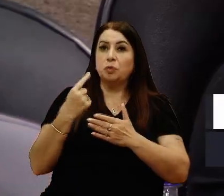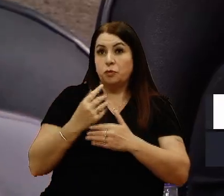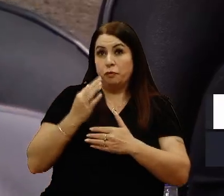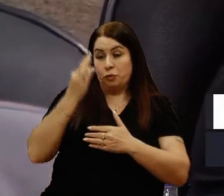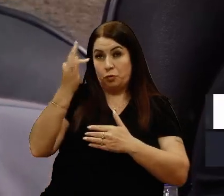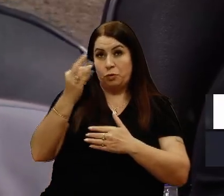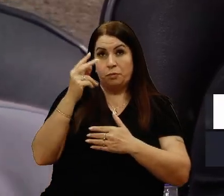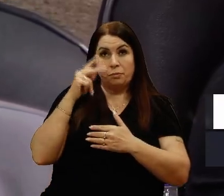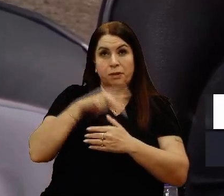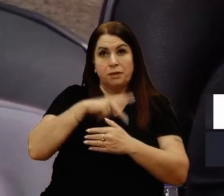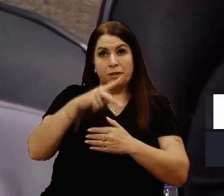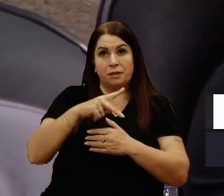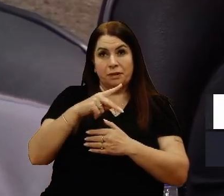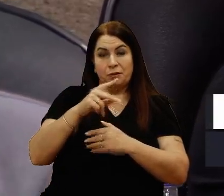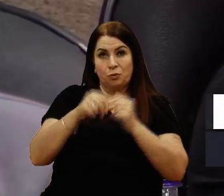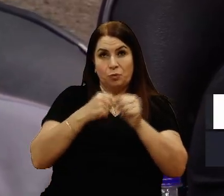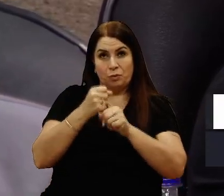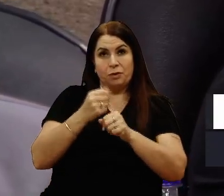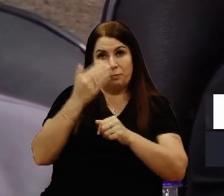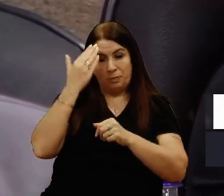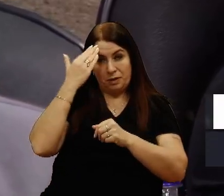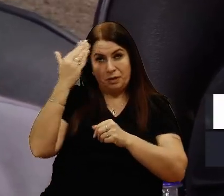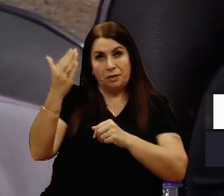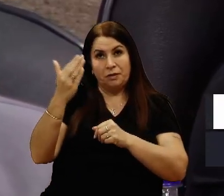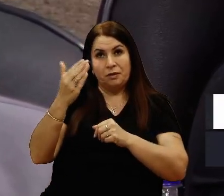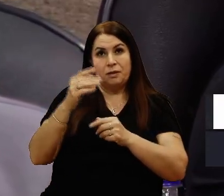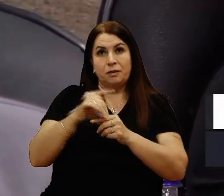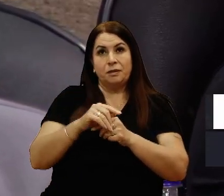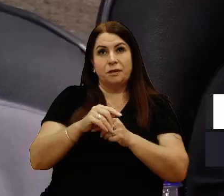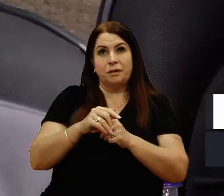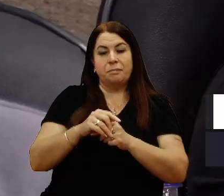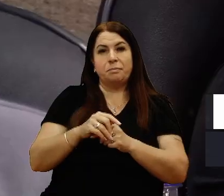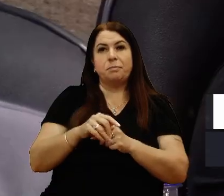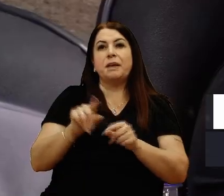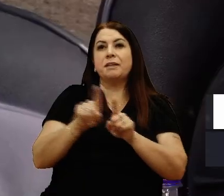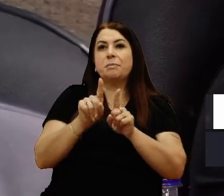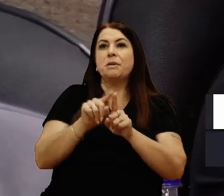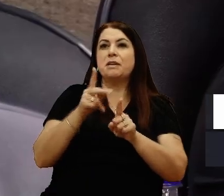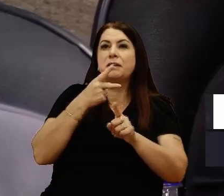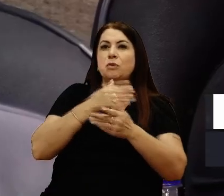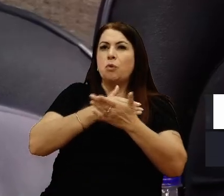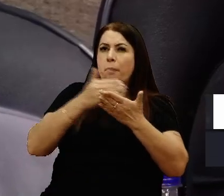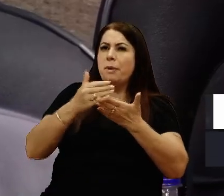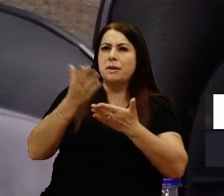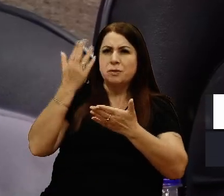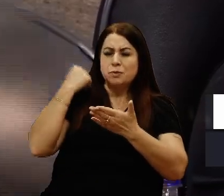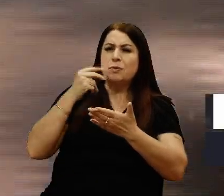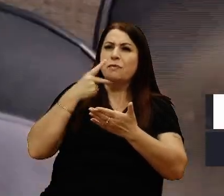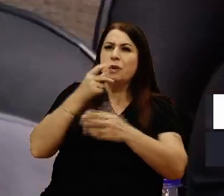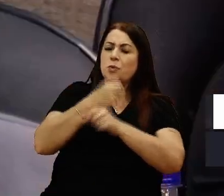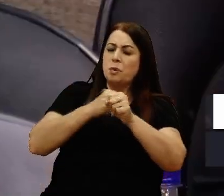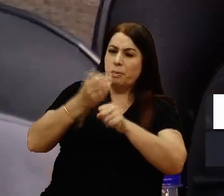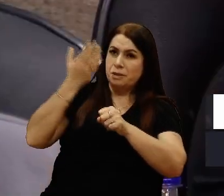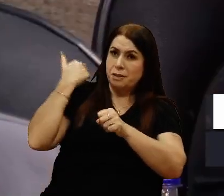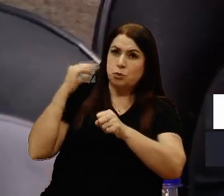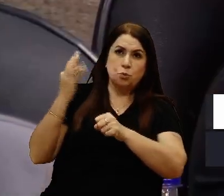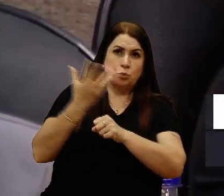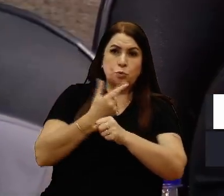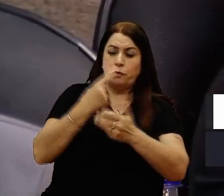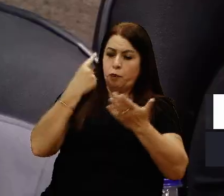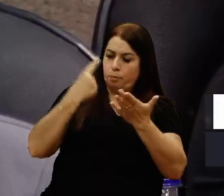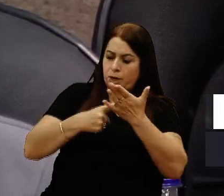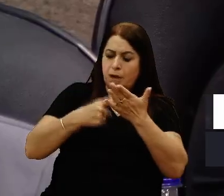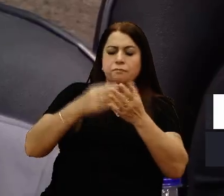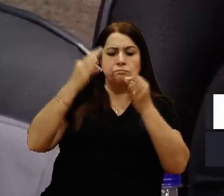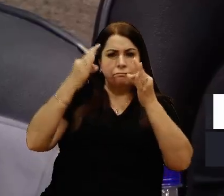presidente, no próximo ano legislativo. Muito obrigado pelo fio do bigode, né, desde o início, lá no ano passado, tudo que foi combinado,